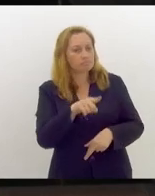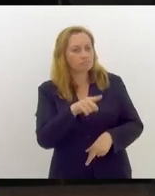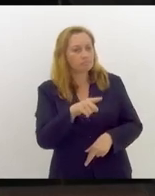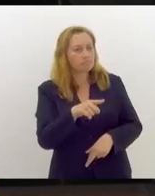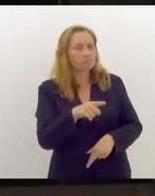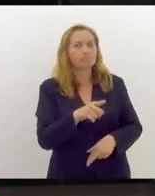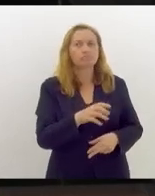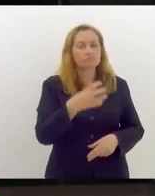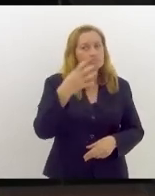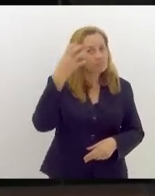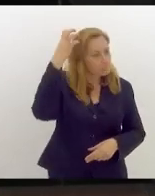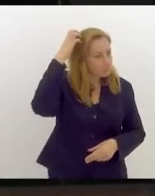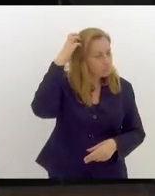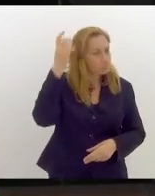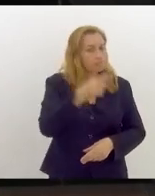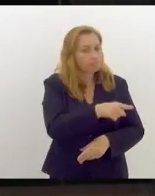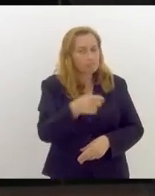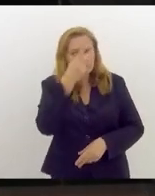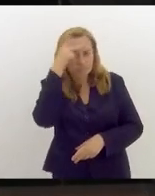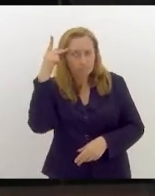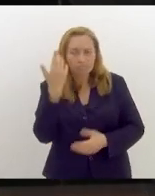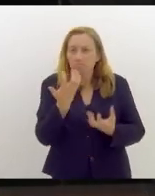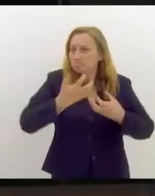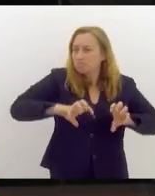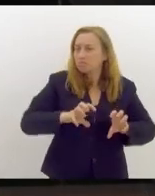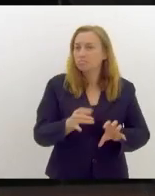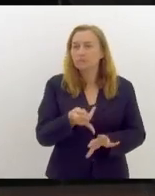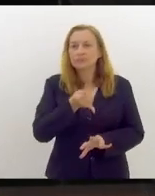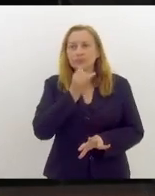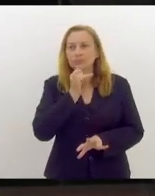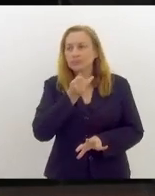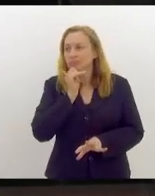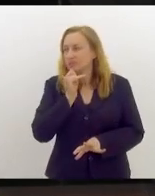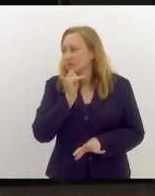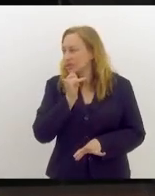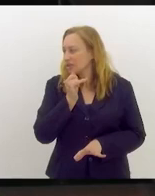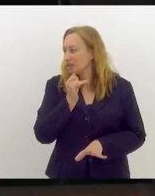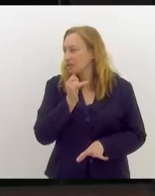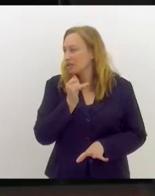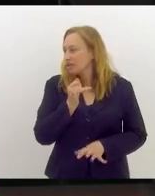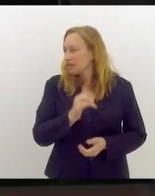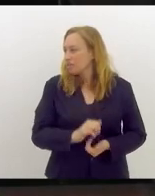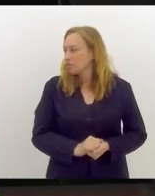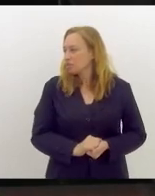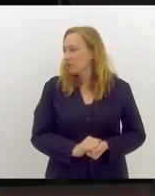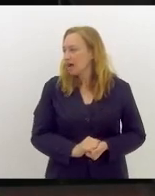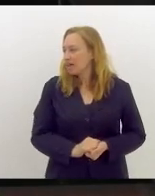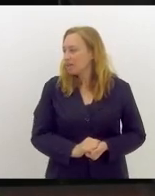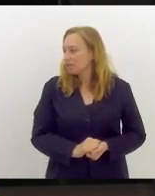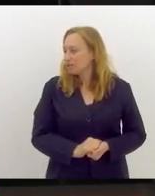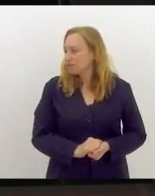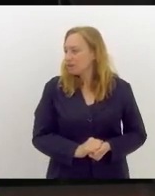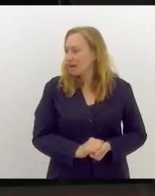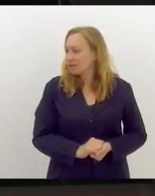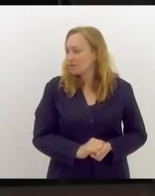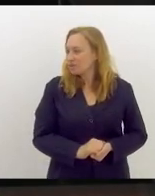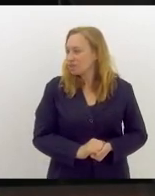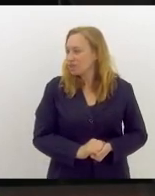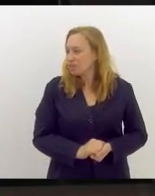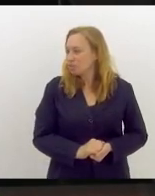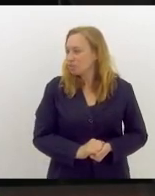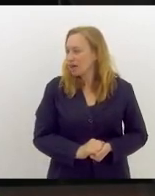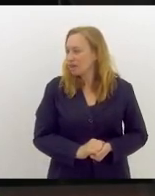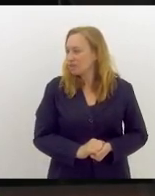responsabilizar aquelas pessoas que não querem por exemplo que tá aí dando chilique no meio das estradas dizendo